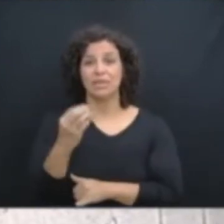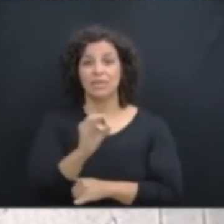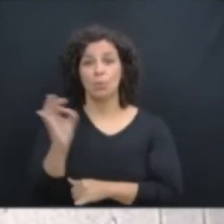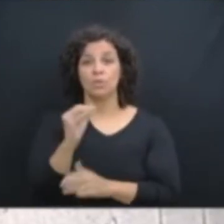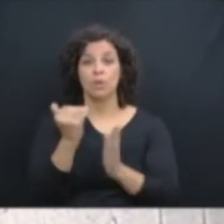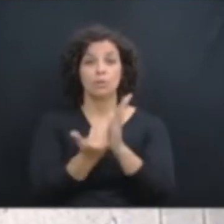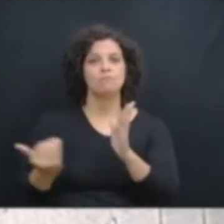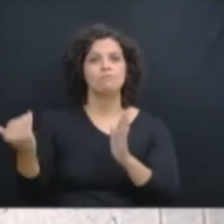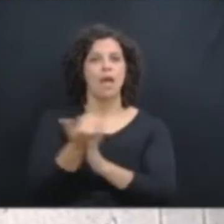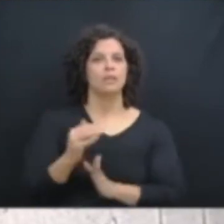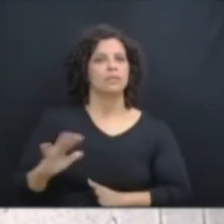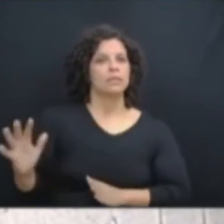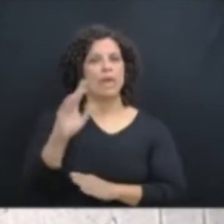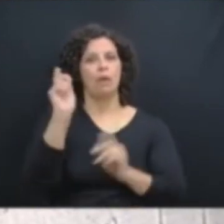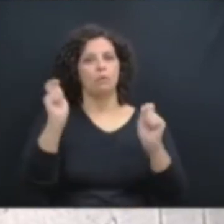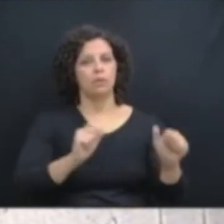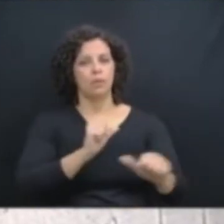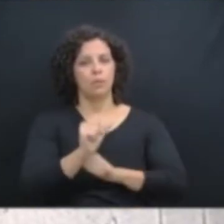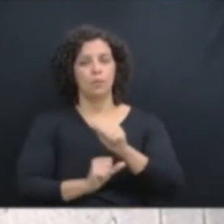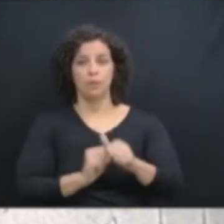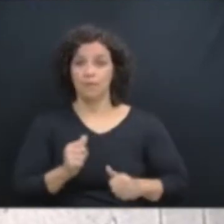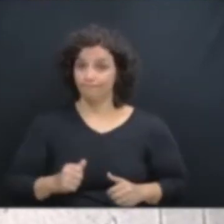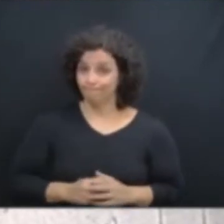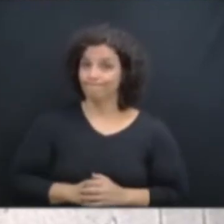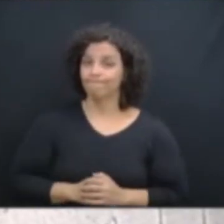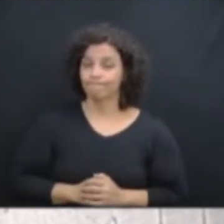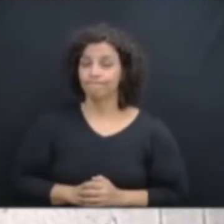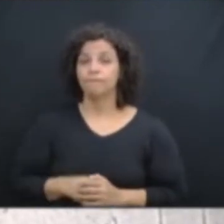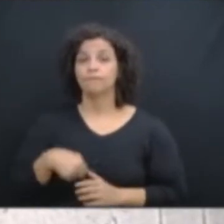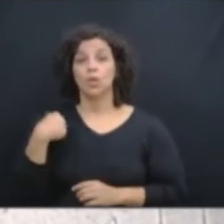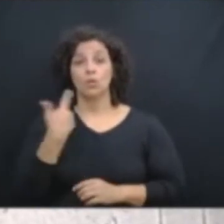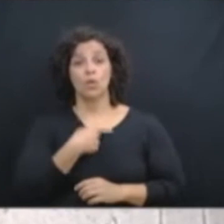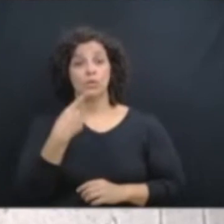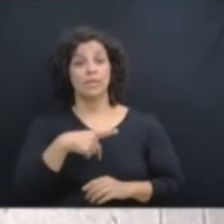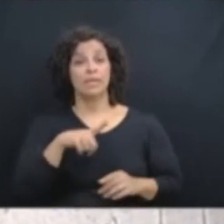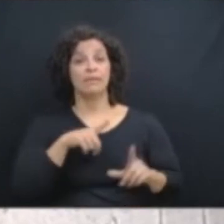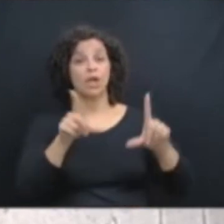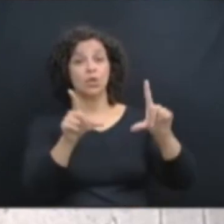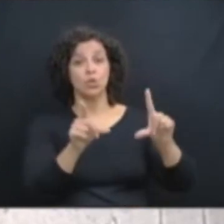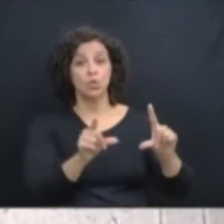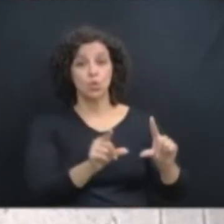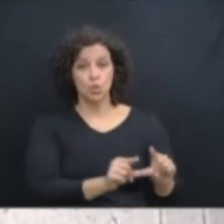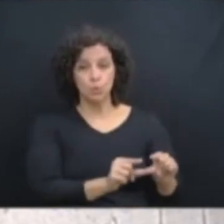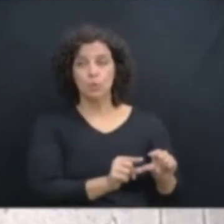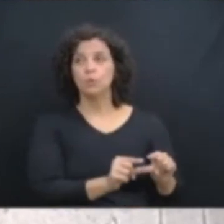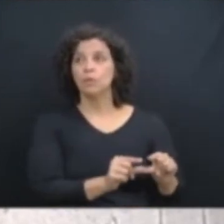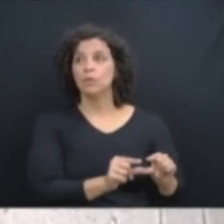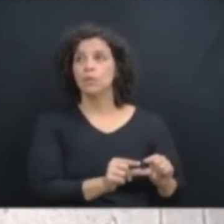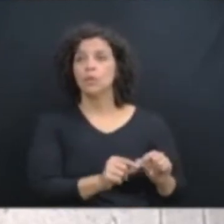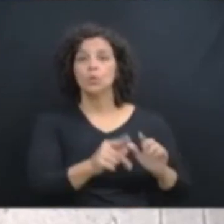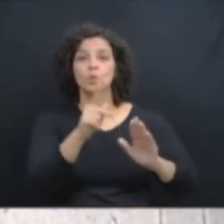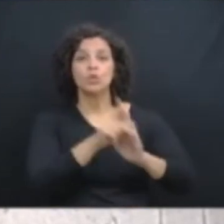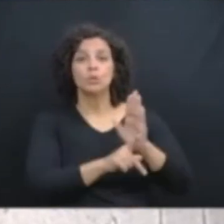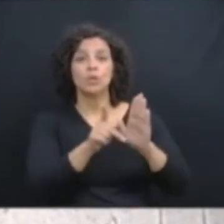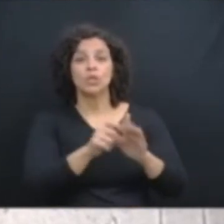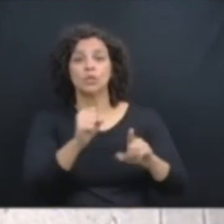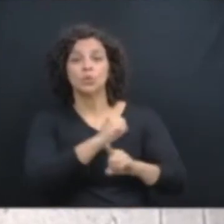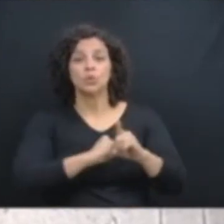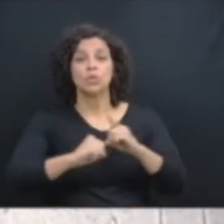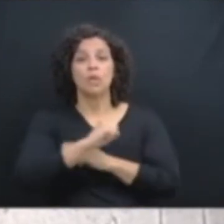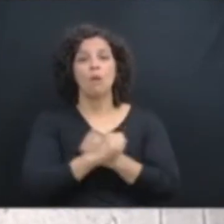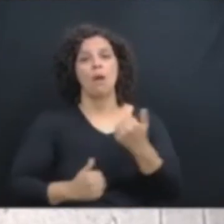130% até mais cara do que é hoje. A gente vai ter diminuída os programas